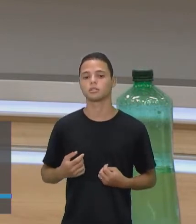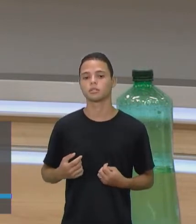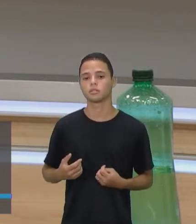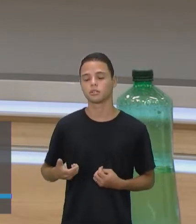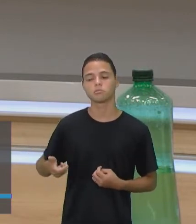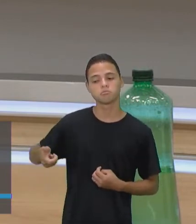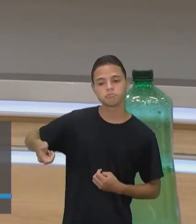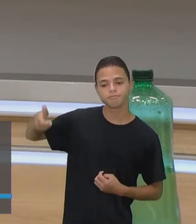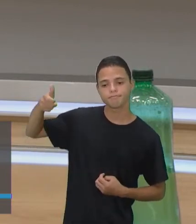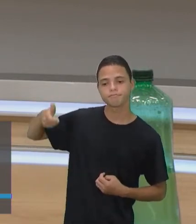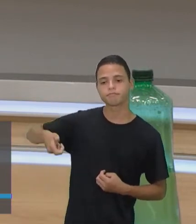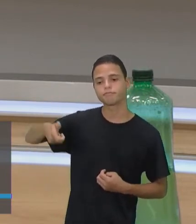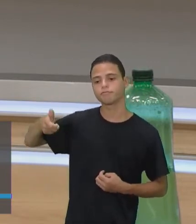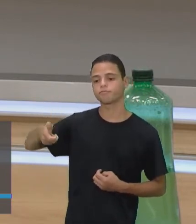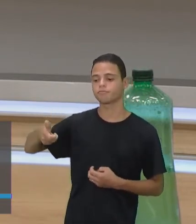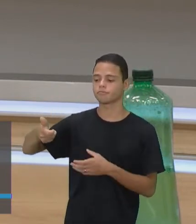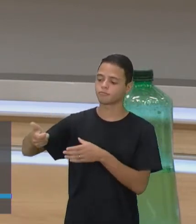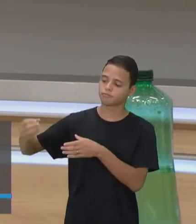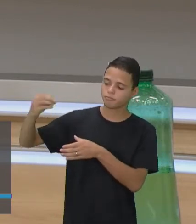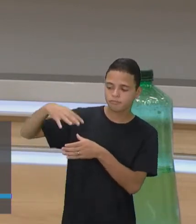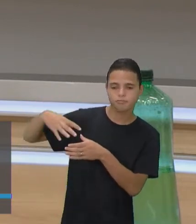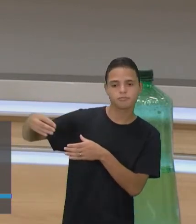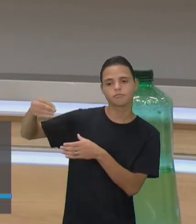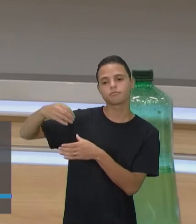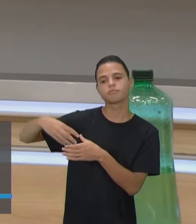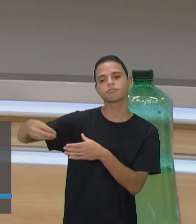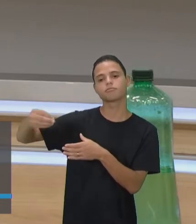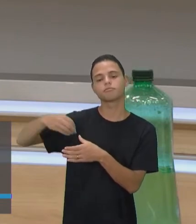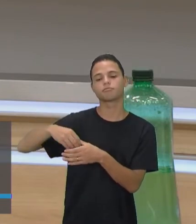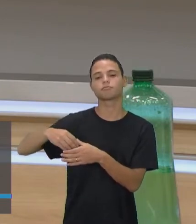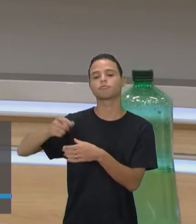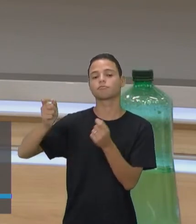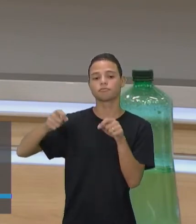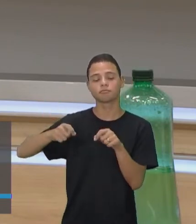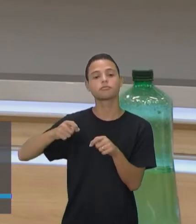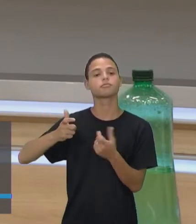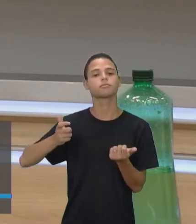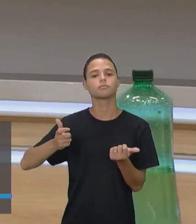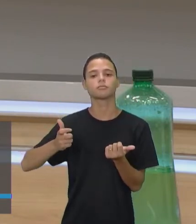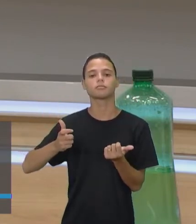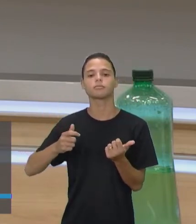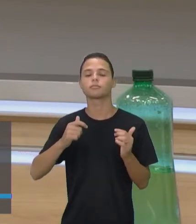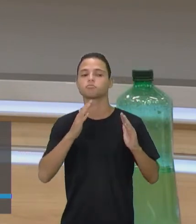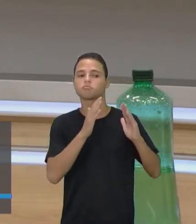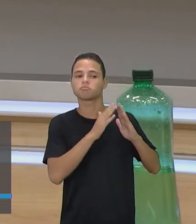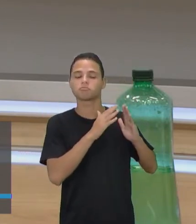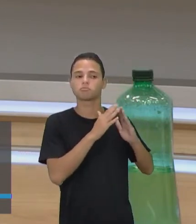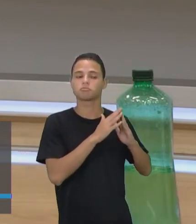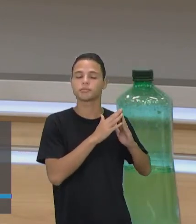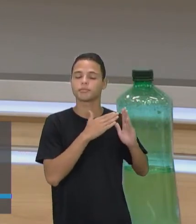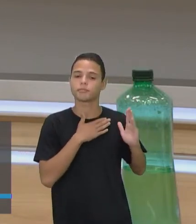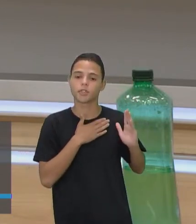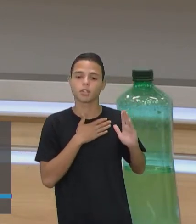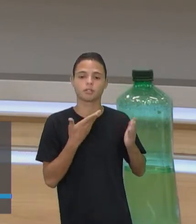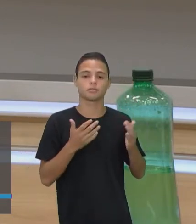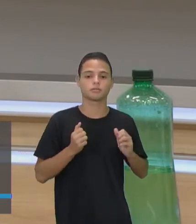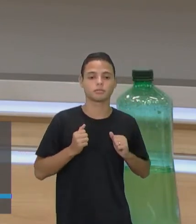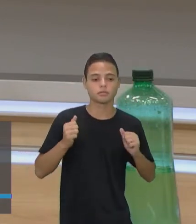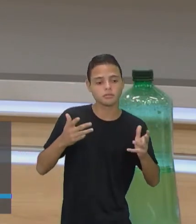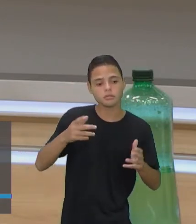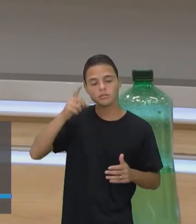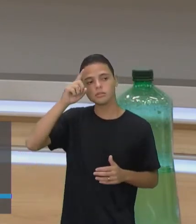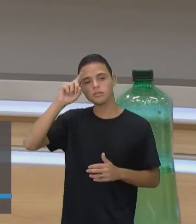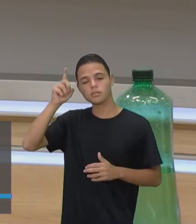que seja para na hora do mercado, então são tantas coisinhas que a gente pode fazer, tanto na nossa residência, tanto nas nossas ações